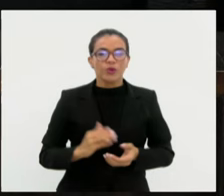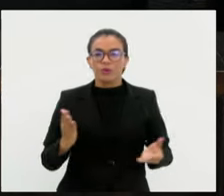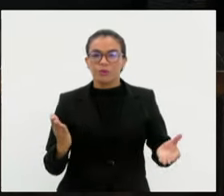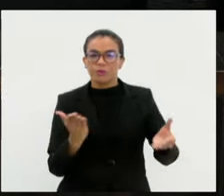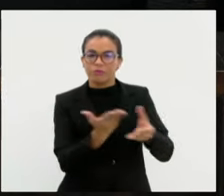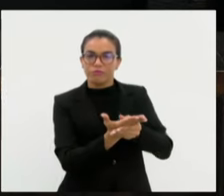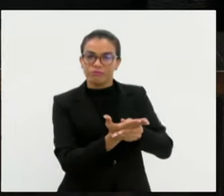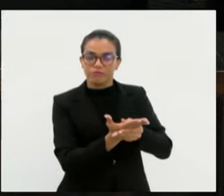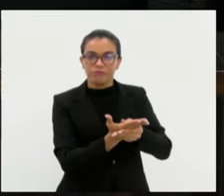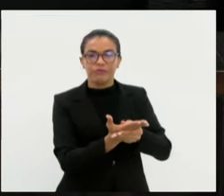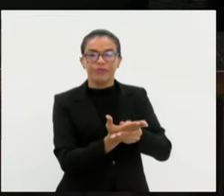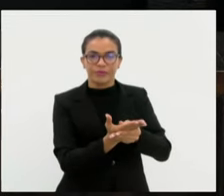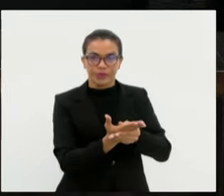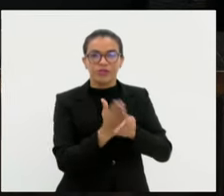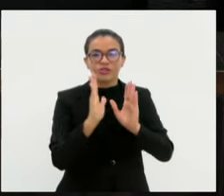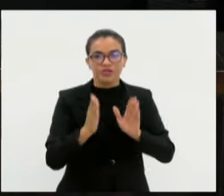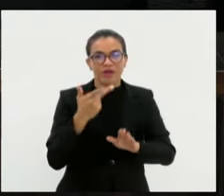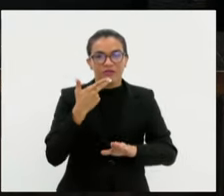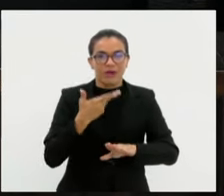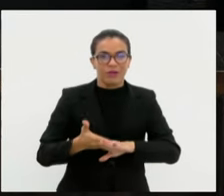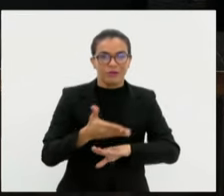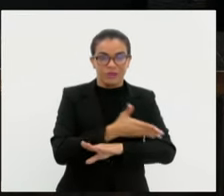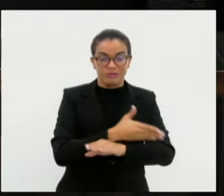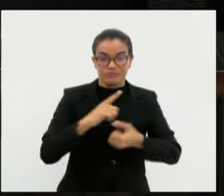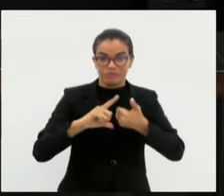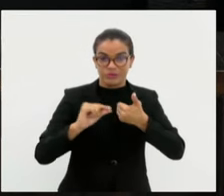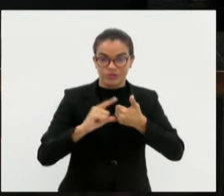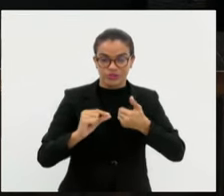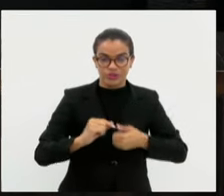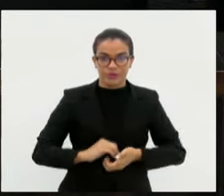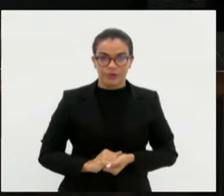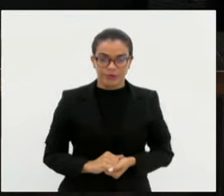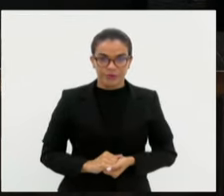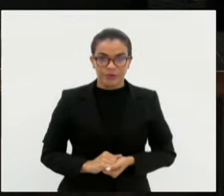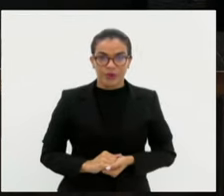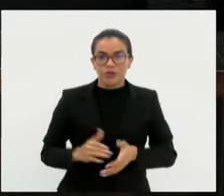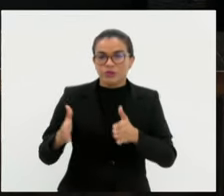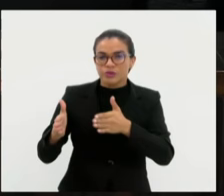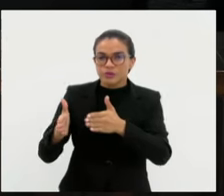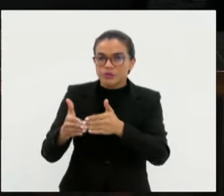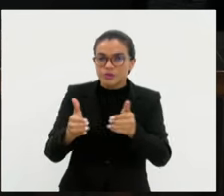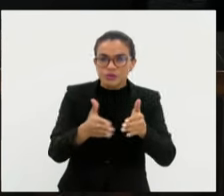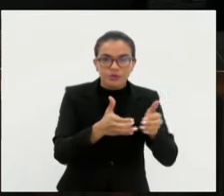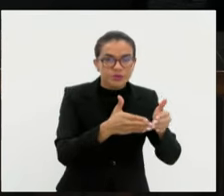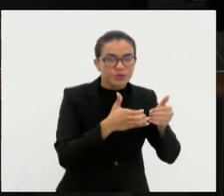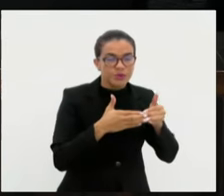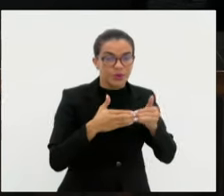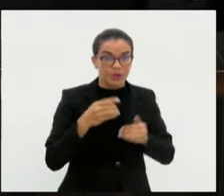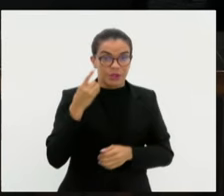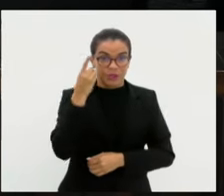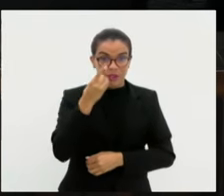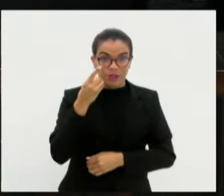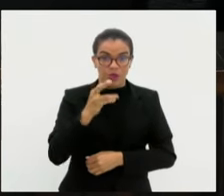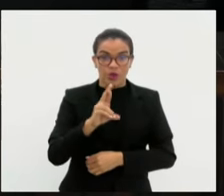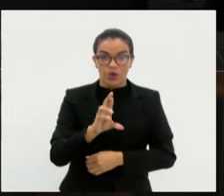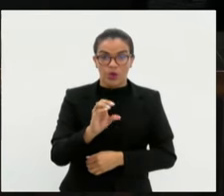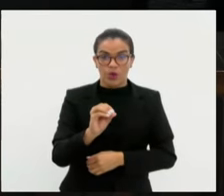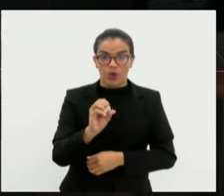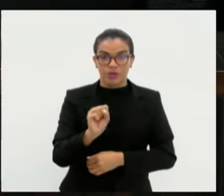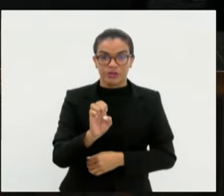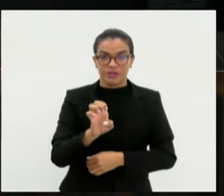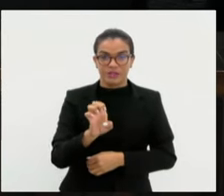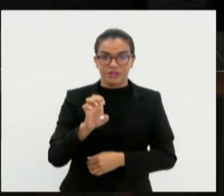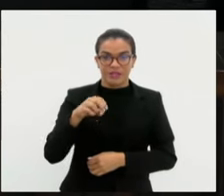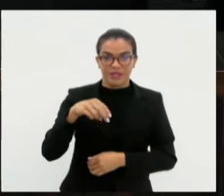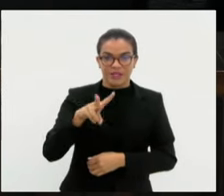processo, conforme já falado no artigo anterior. Solicito que o senhor deputado Rosenberg Reis, nosso